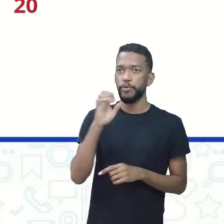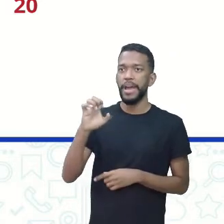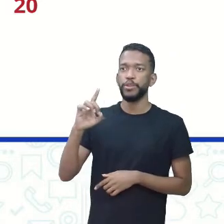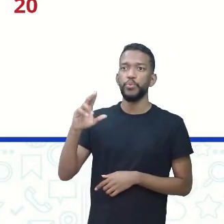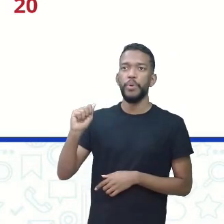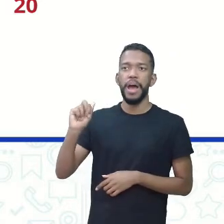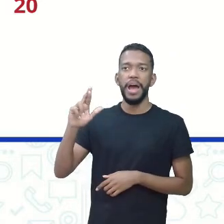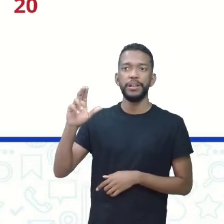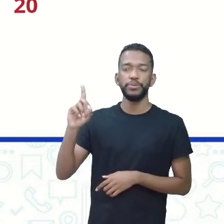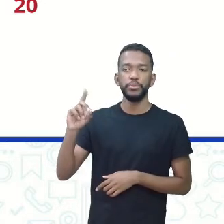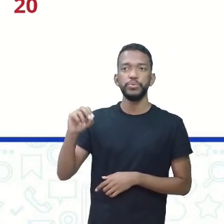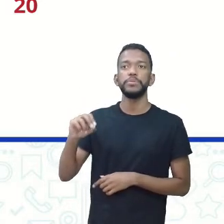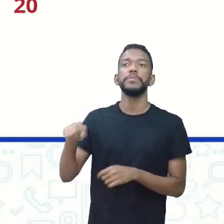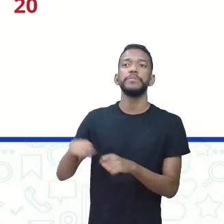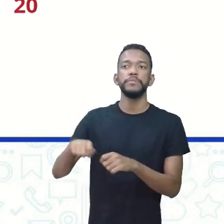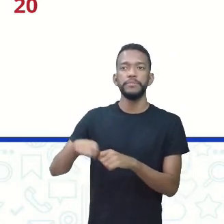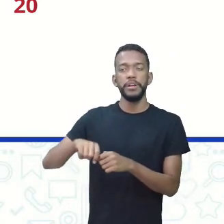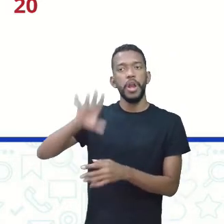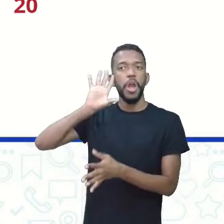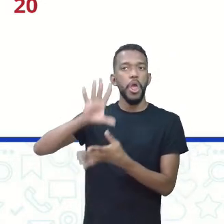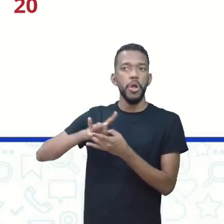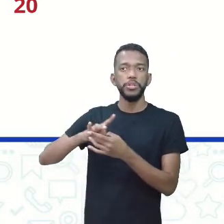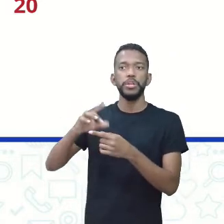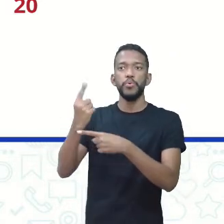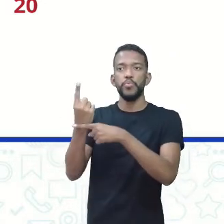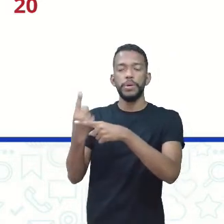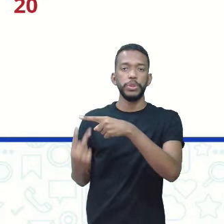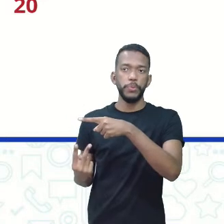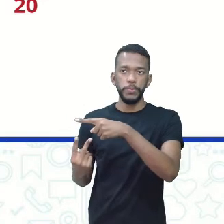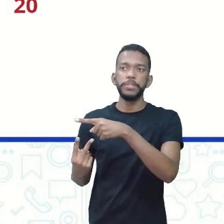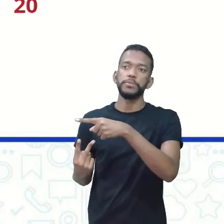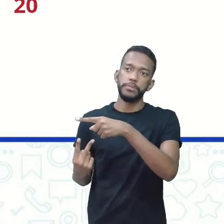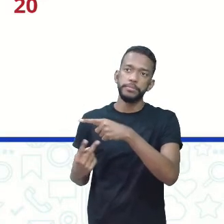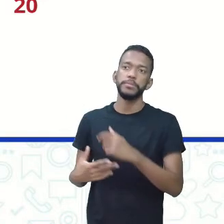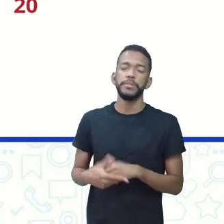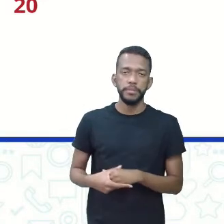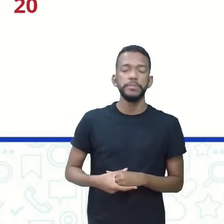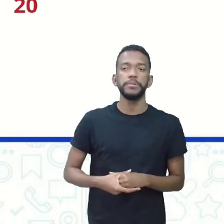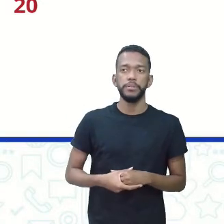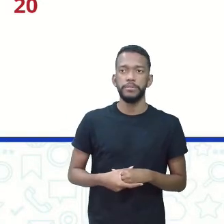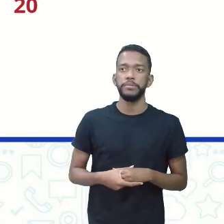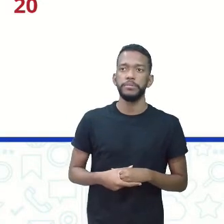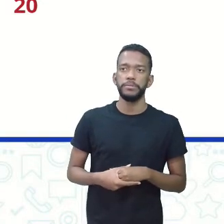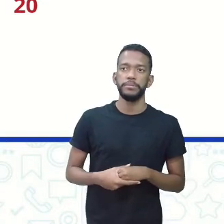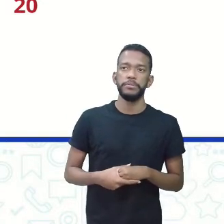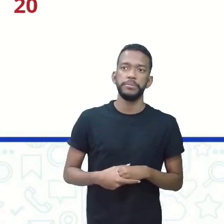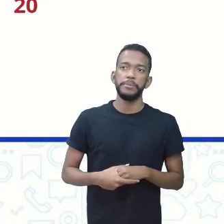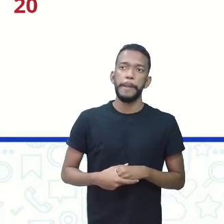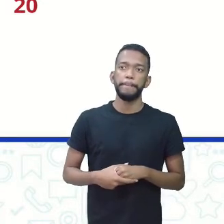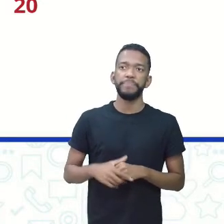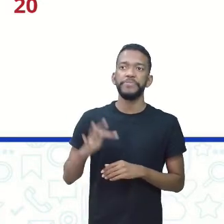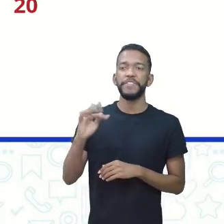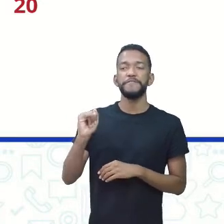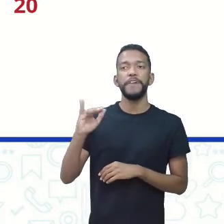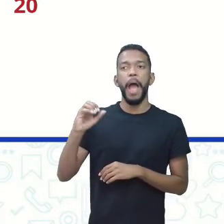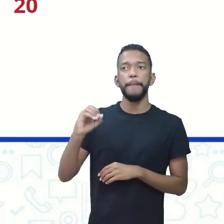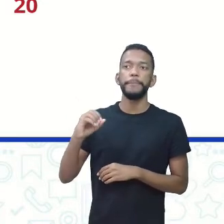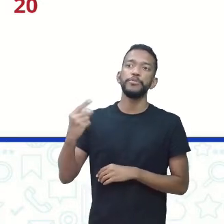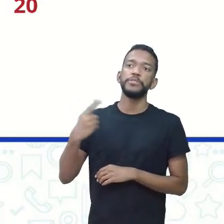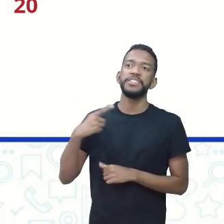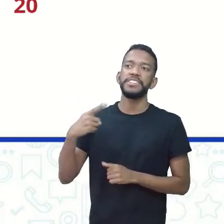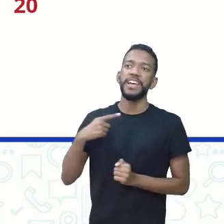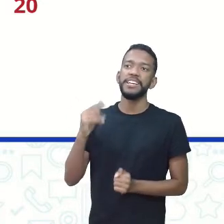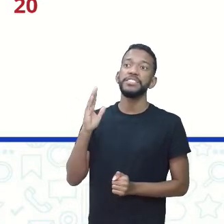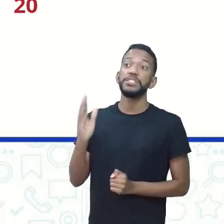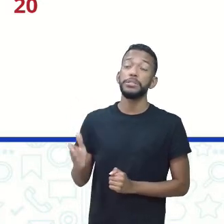estava fazendo uma prova de lógica, onde ele acertou uma de 2, beleza? O Fábio, ele estava fazendo